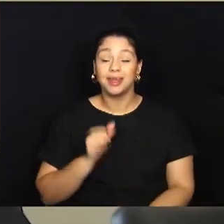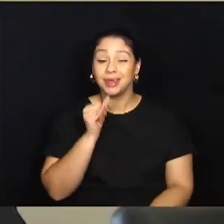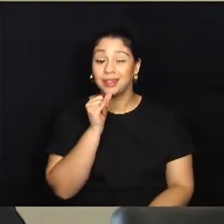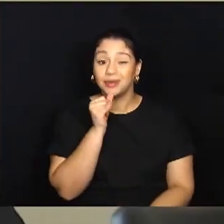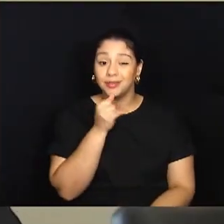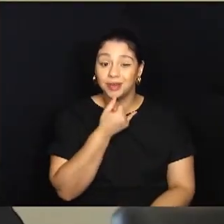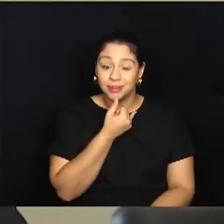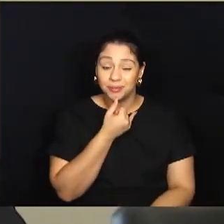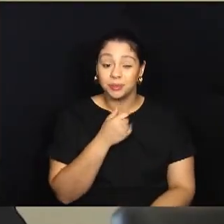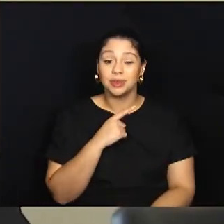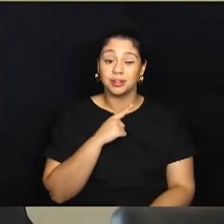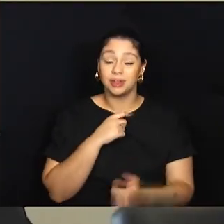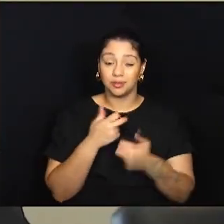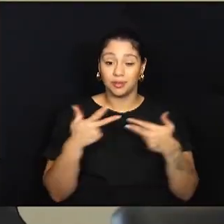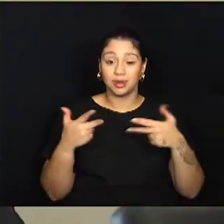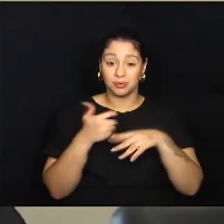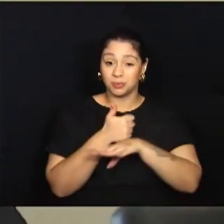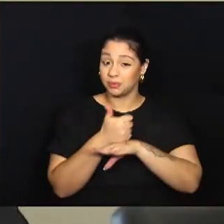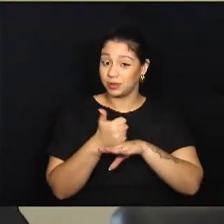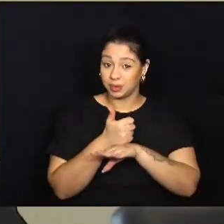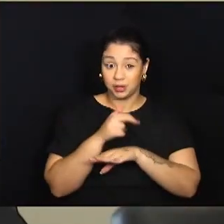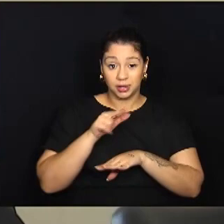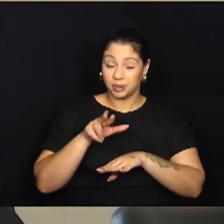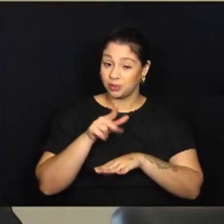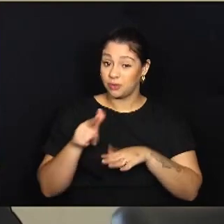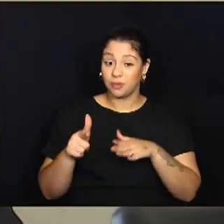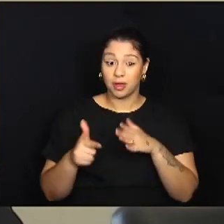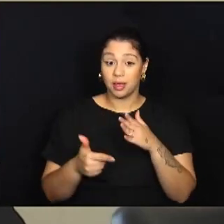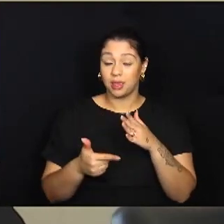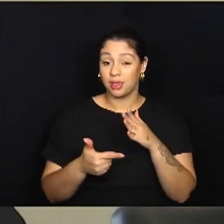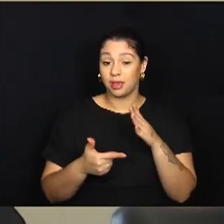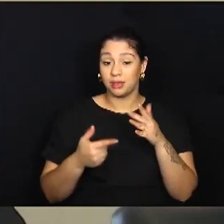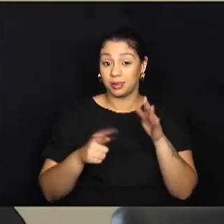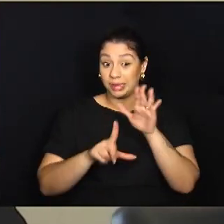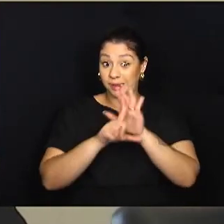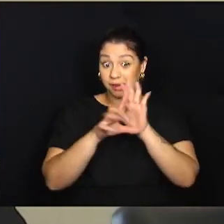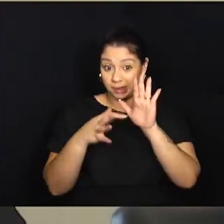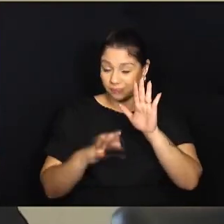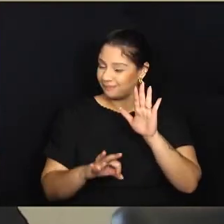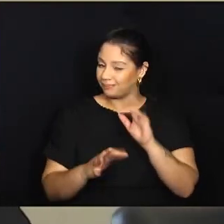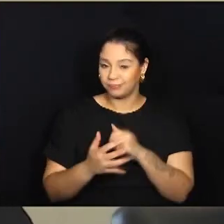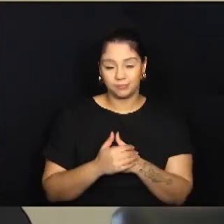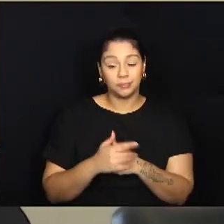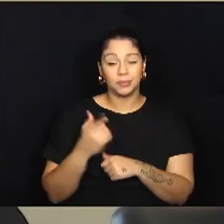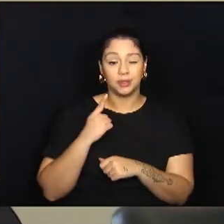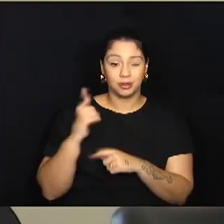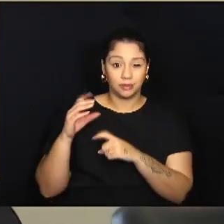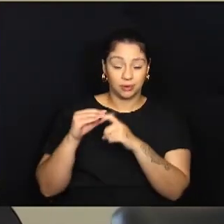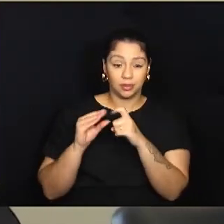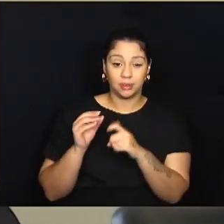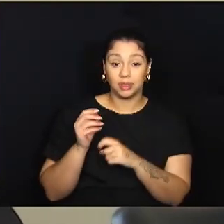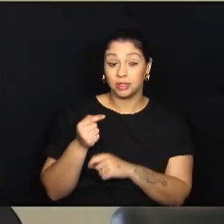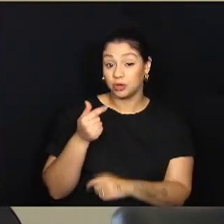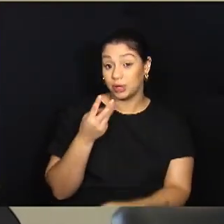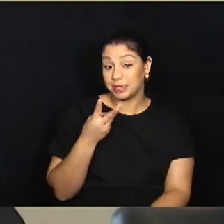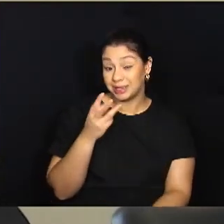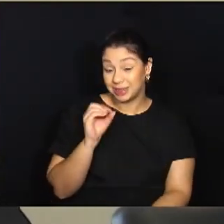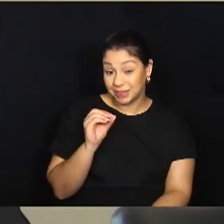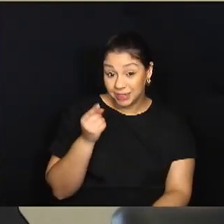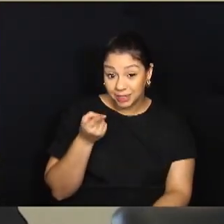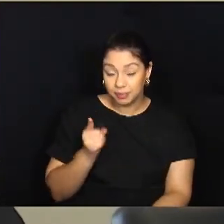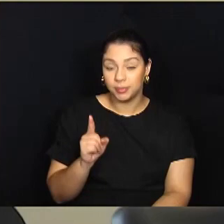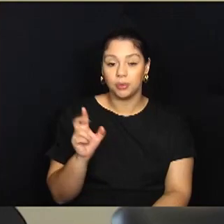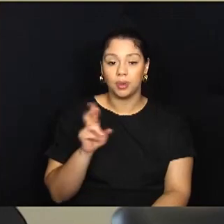existem muitos profissionais trabalhando ilegalmente. Semana passada eu atendi uma cliente que teve um golpe de quase 30 mil reais, gente,